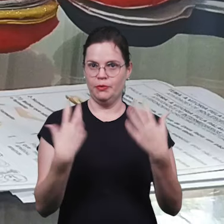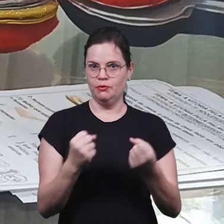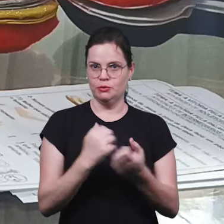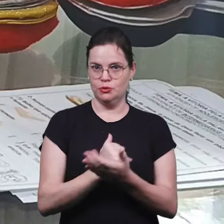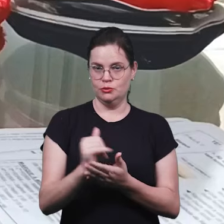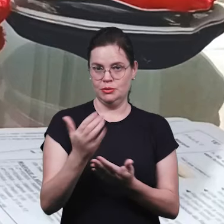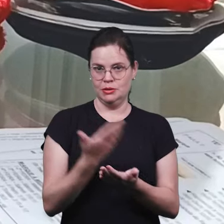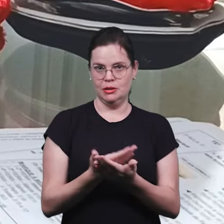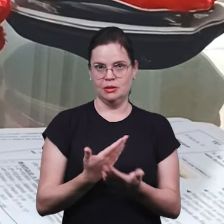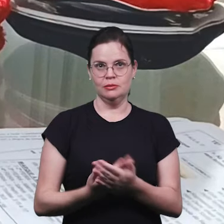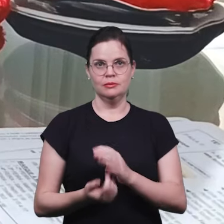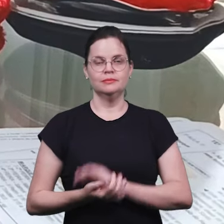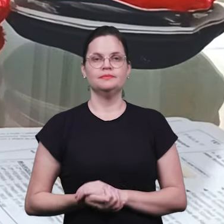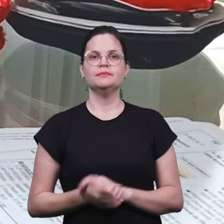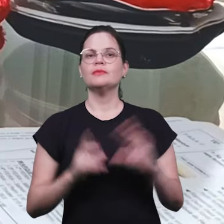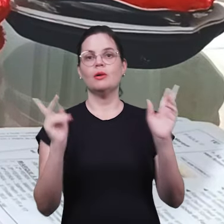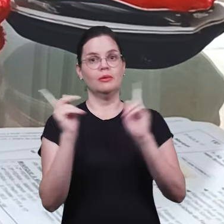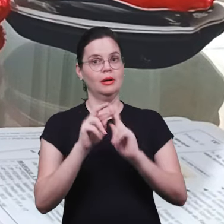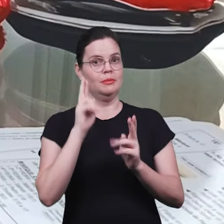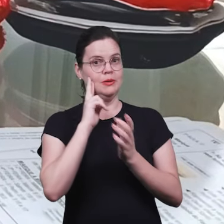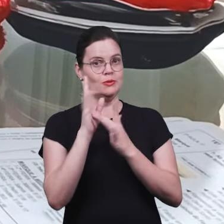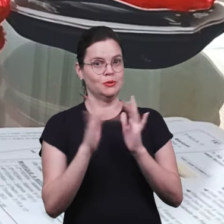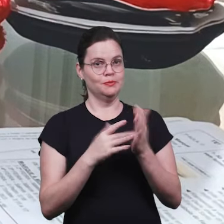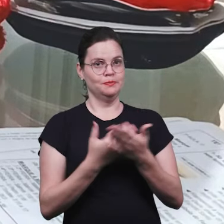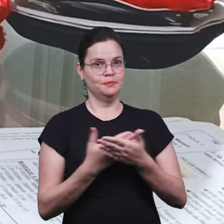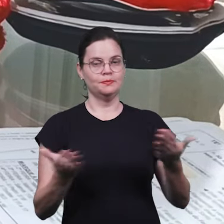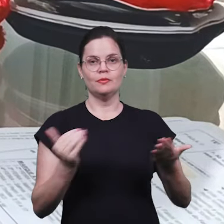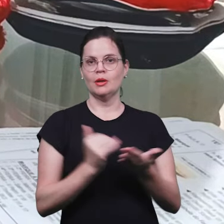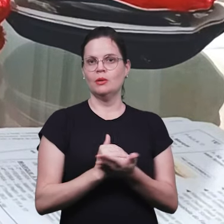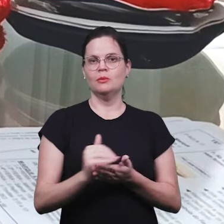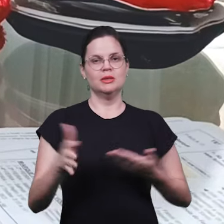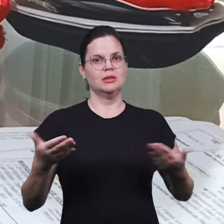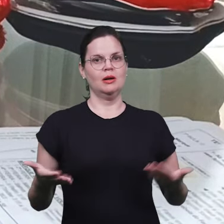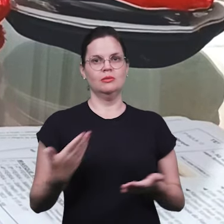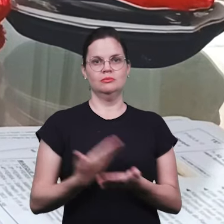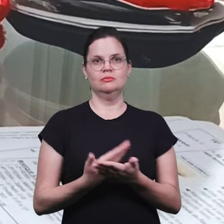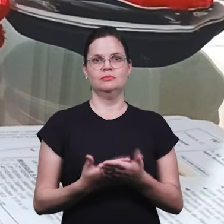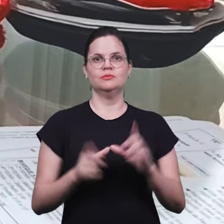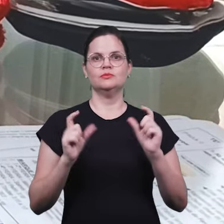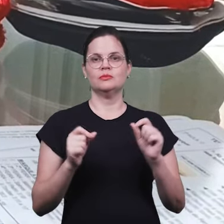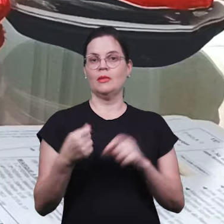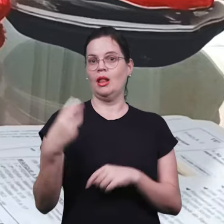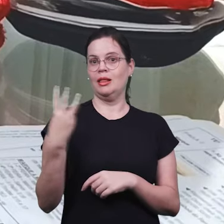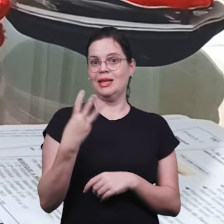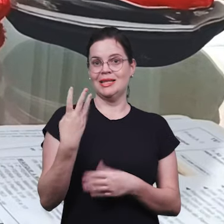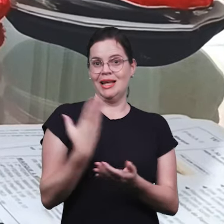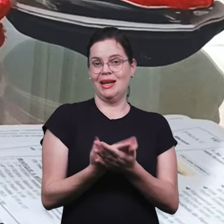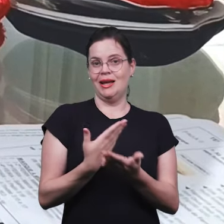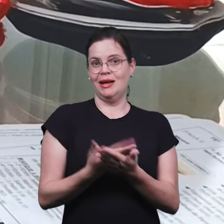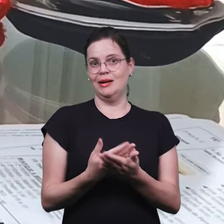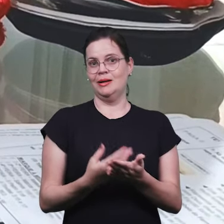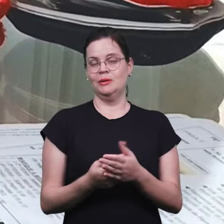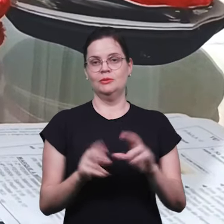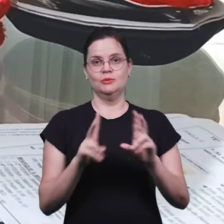aula? A paz do Senhor, irmãos. Nós vamos começar a nossa aula, que é a terceira